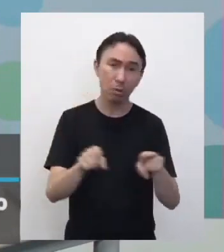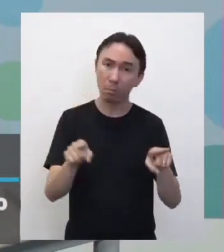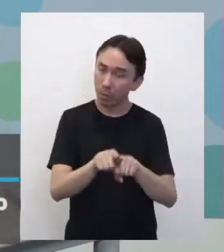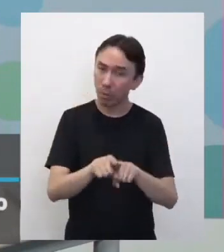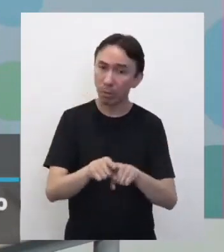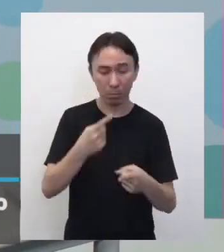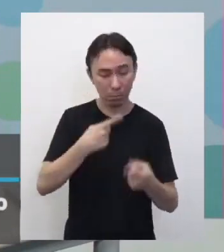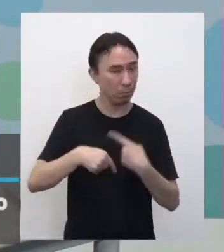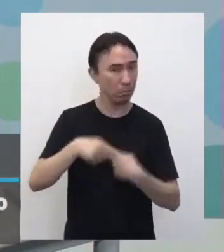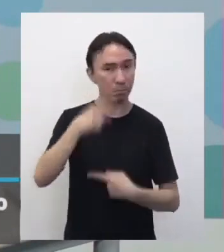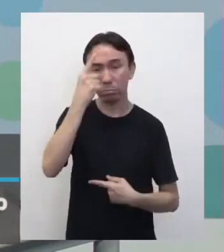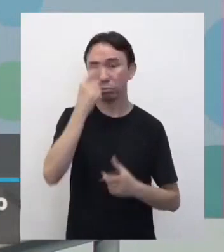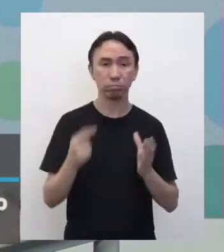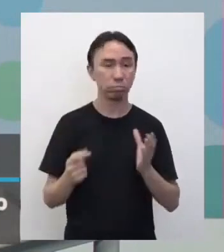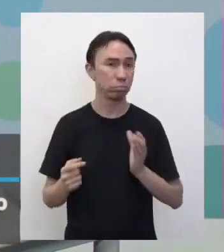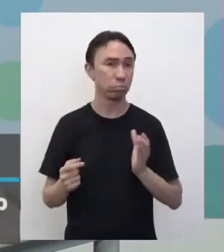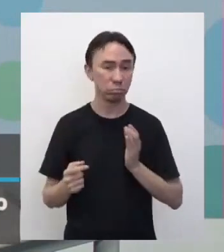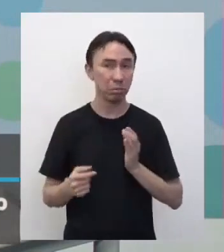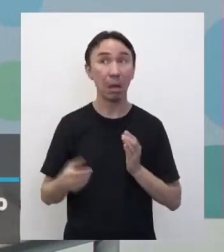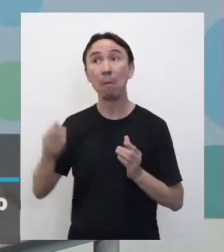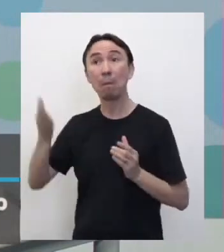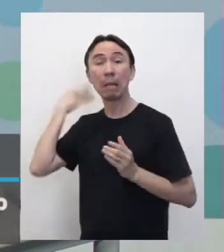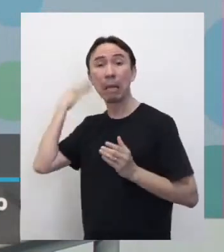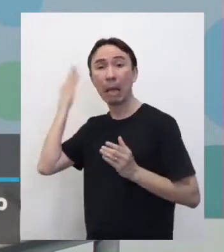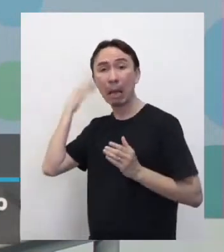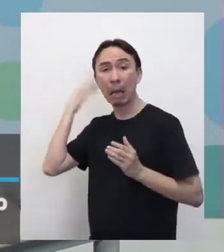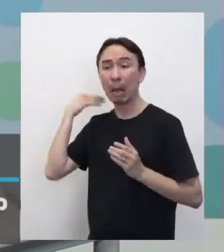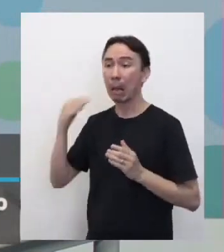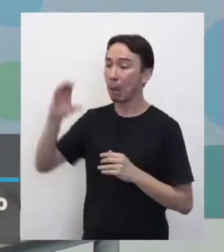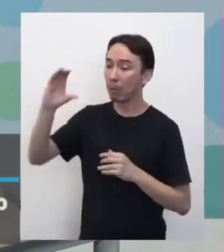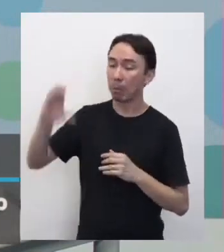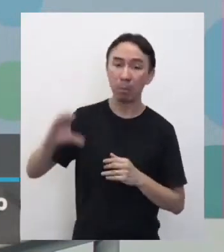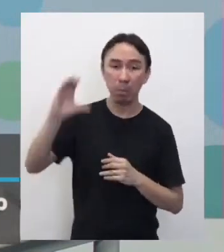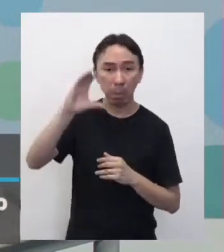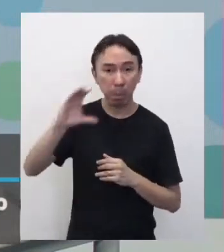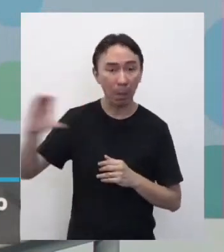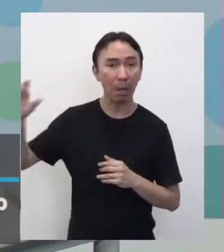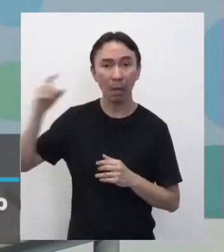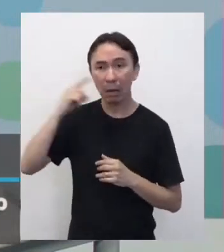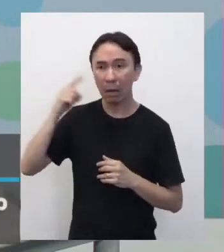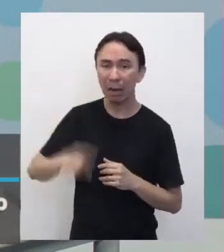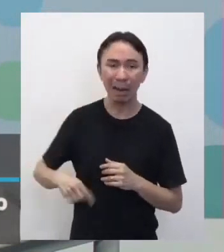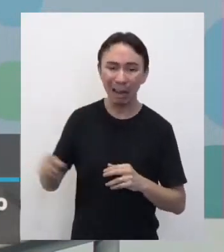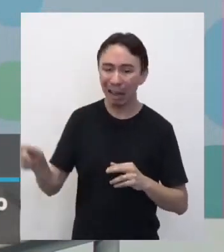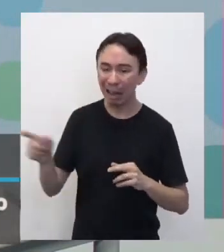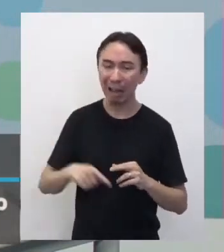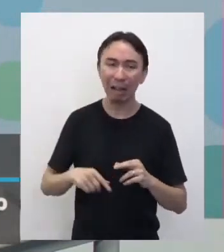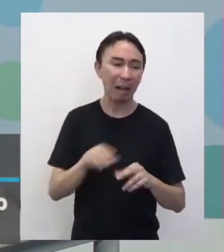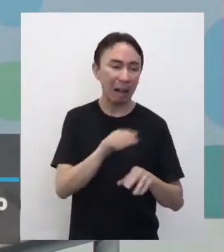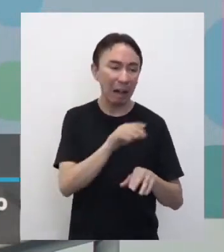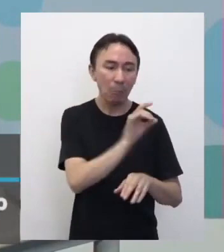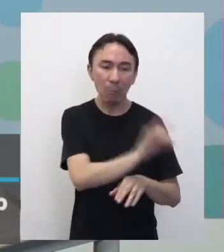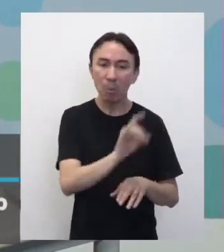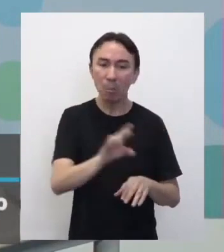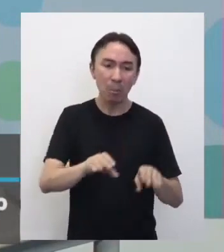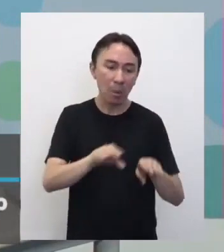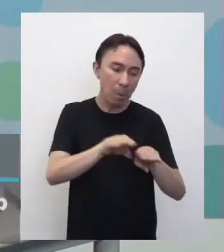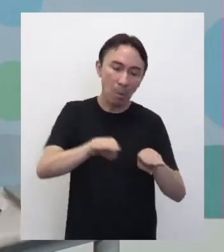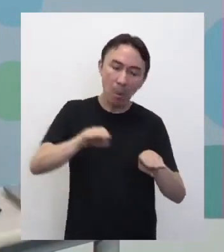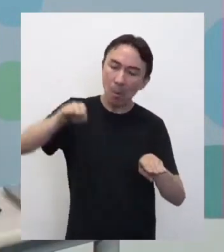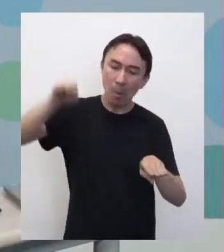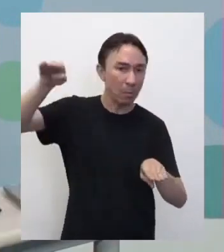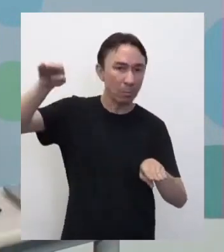até rompendo com dogmas pregados anteriormente pela Igreja Católica lá na Alta Idade Média. Então, para a gente ver aí